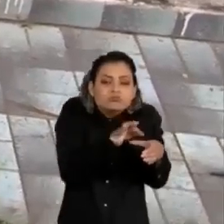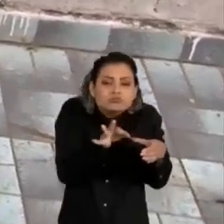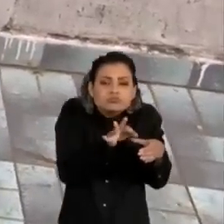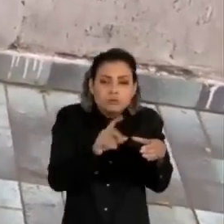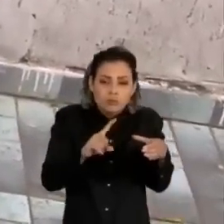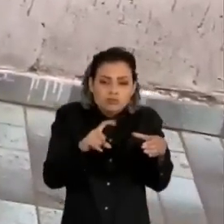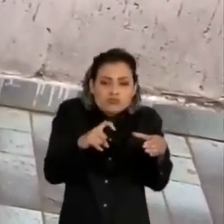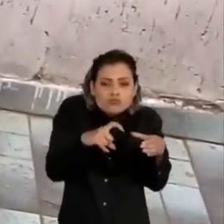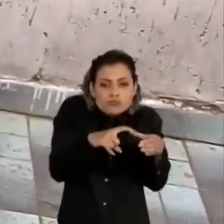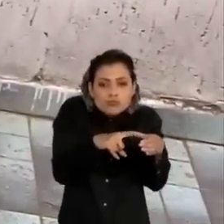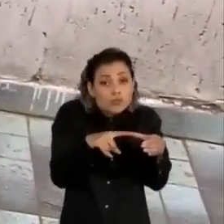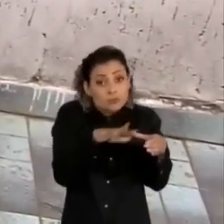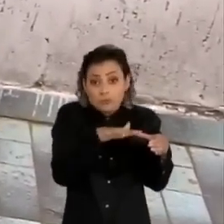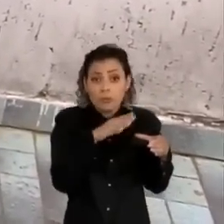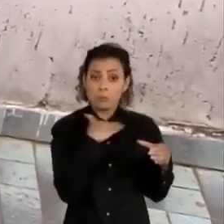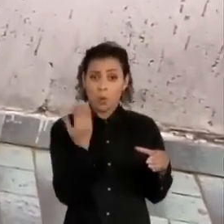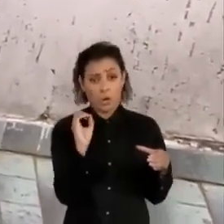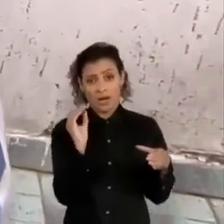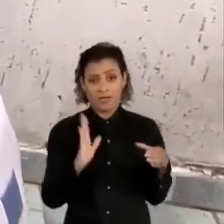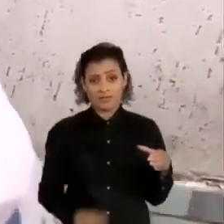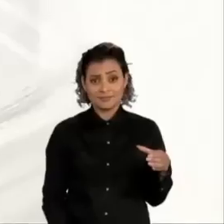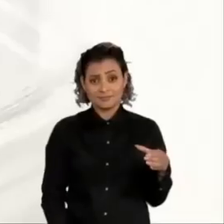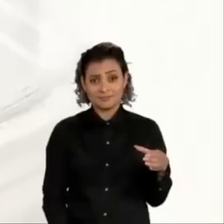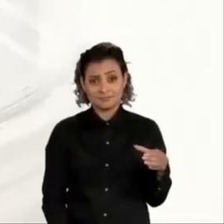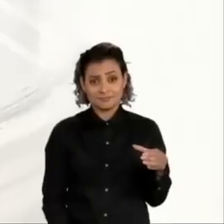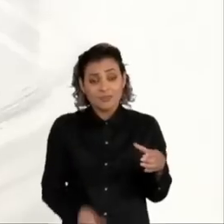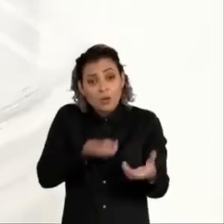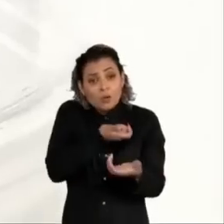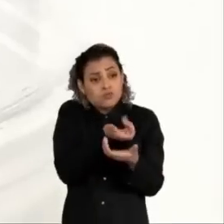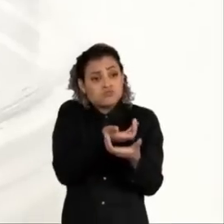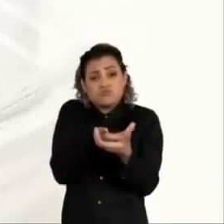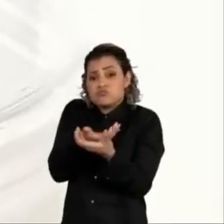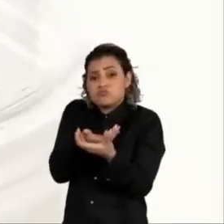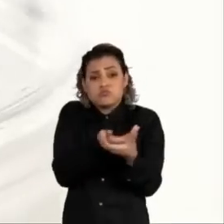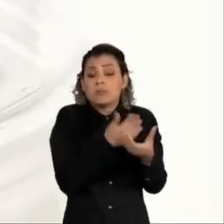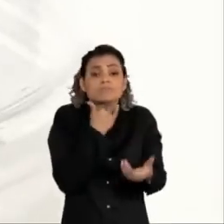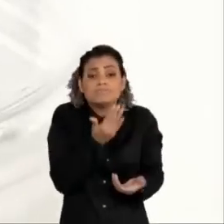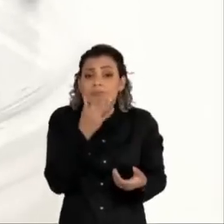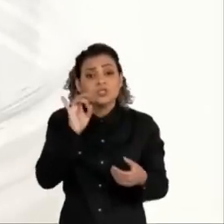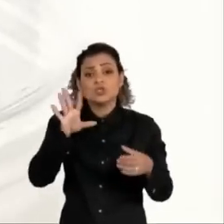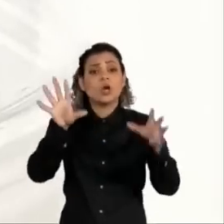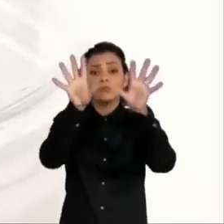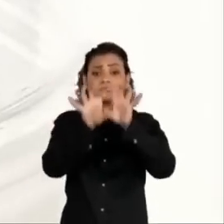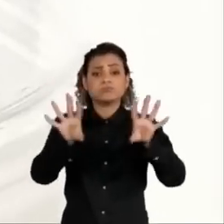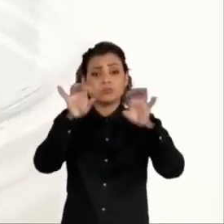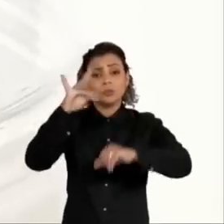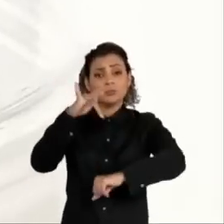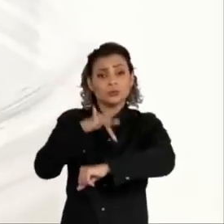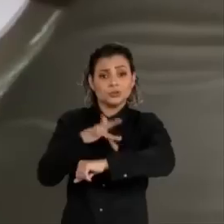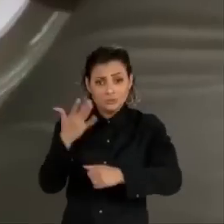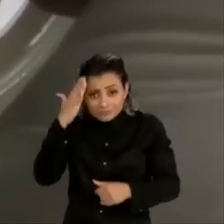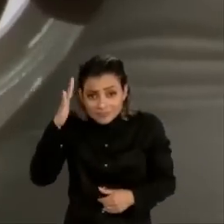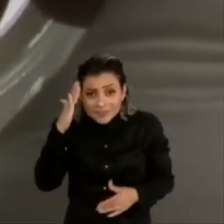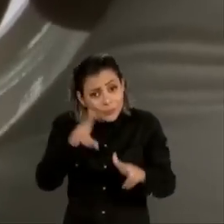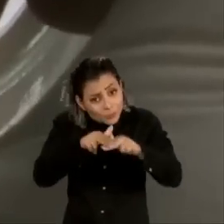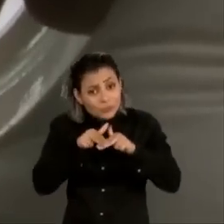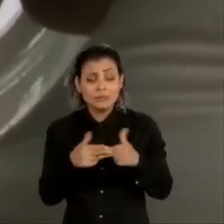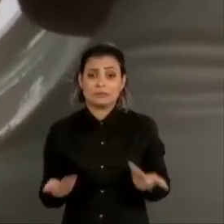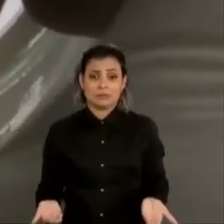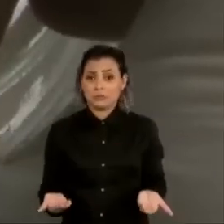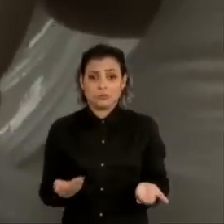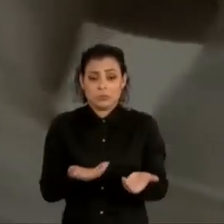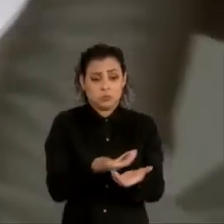são os estágios intermediários do inseto, que vivem na água, elas não serão atingidas